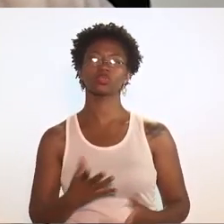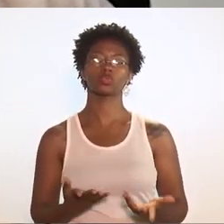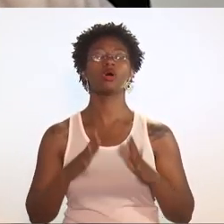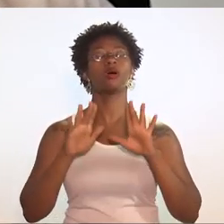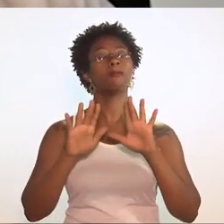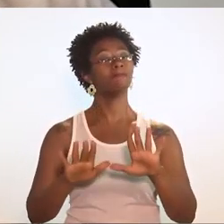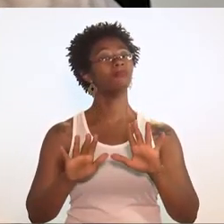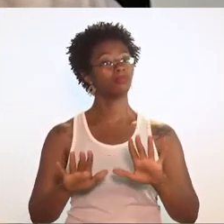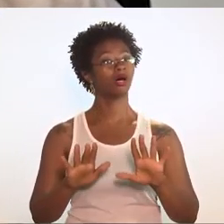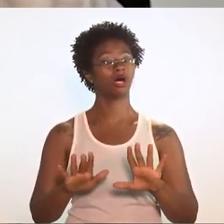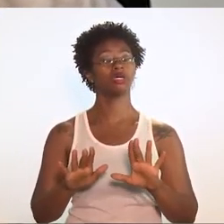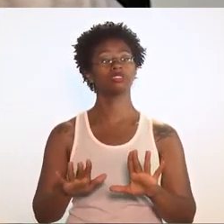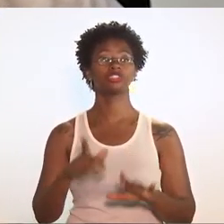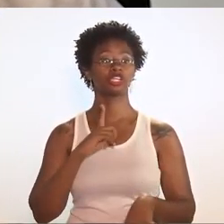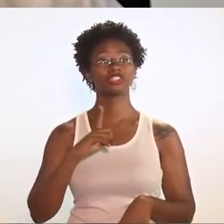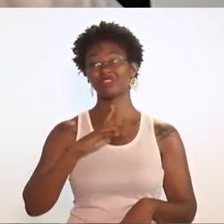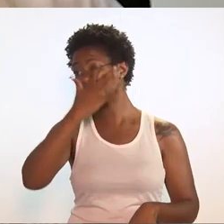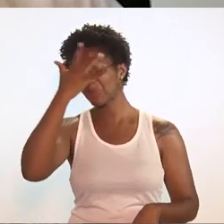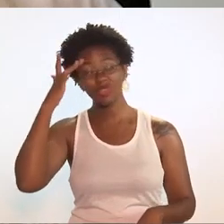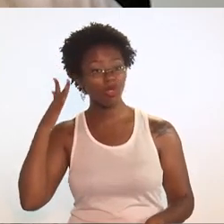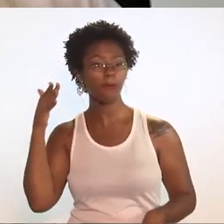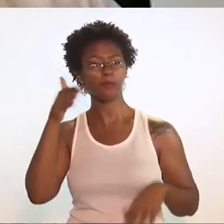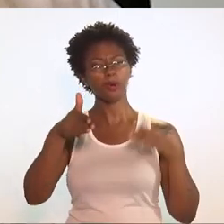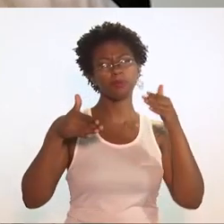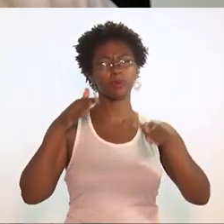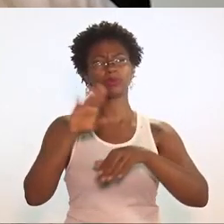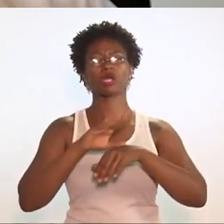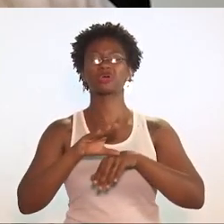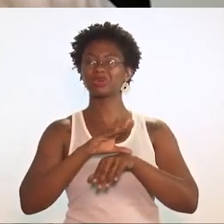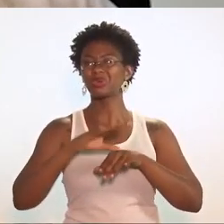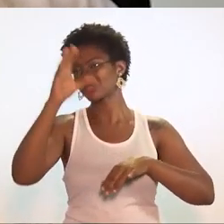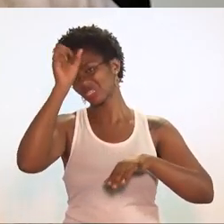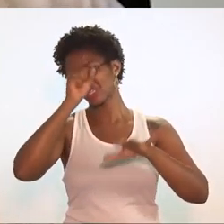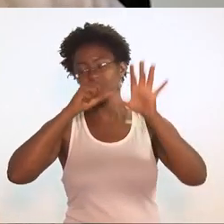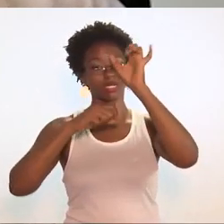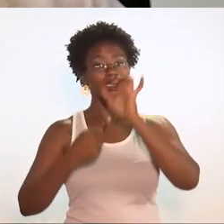assim fantástico, porque em plena pandemia, né,